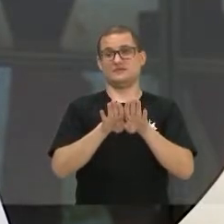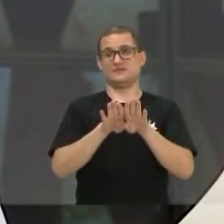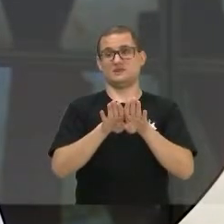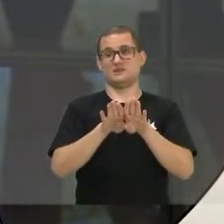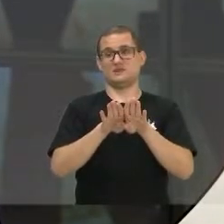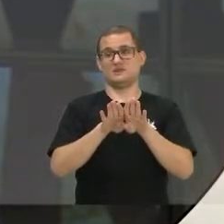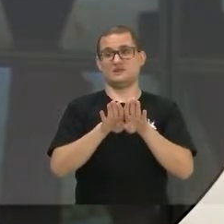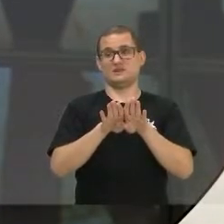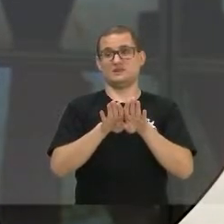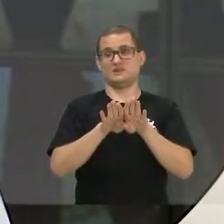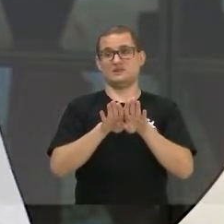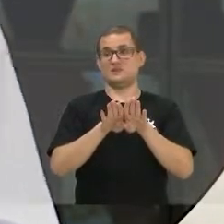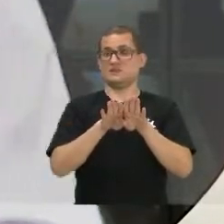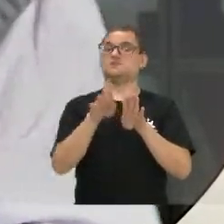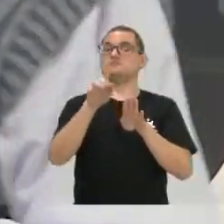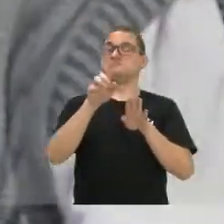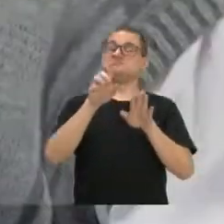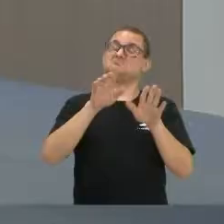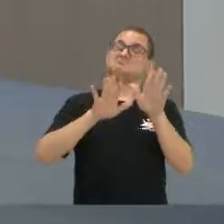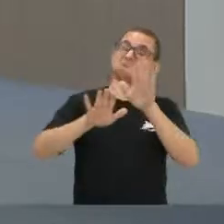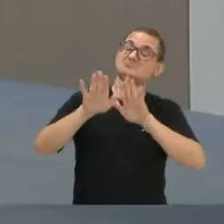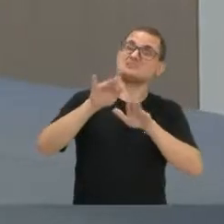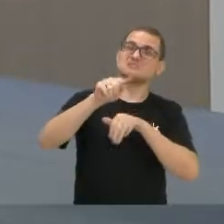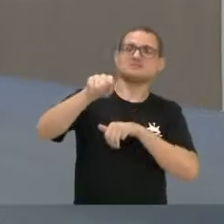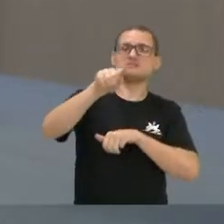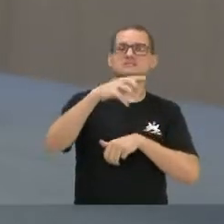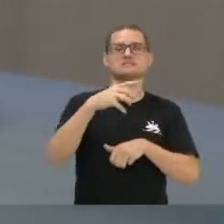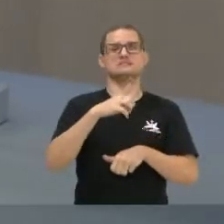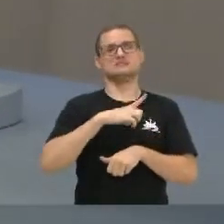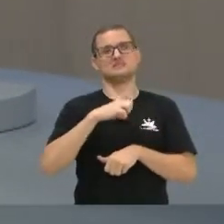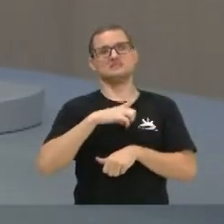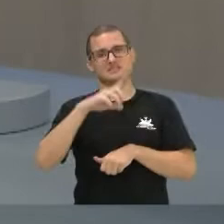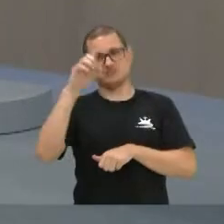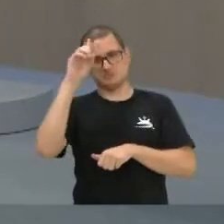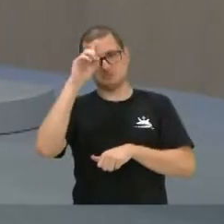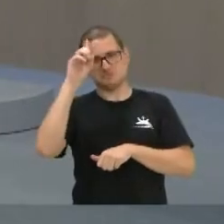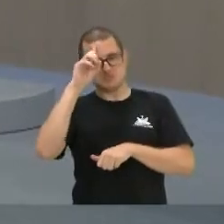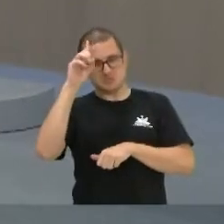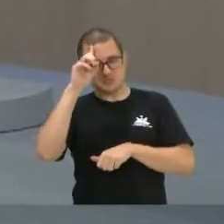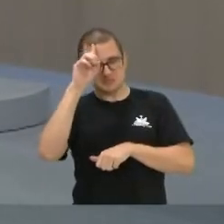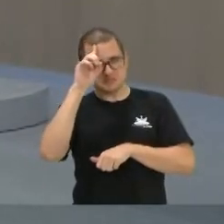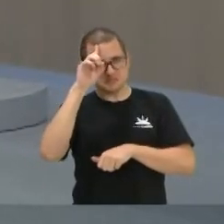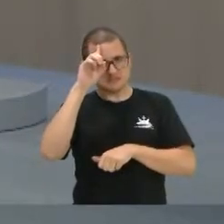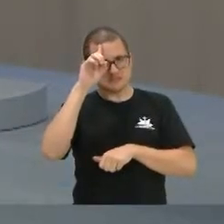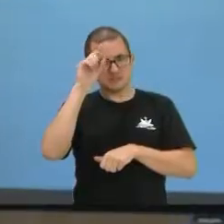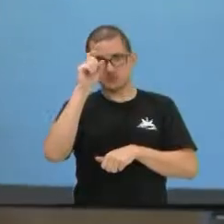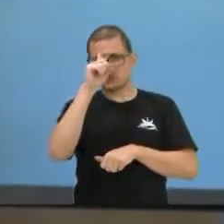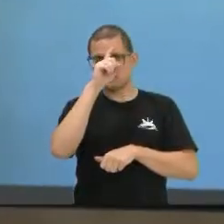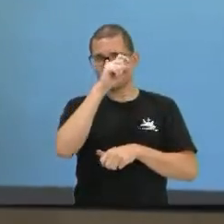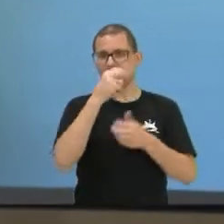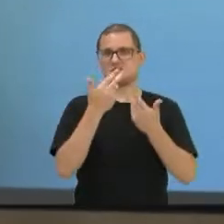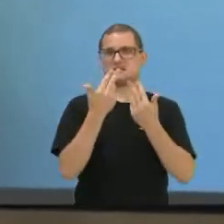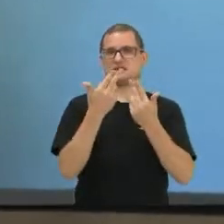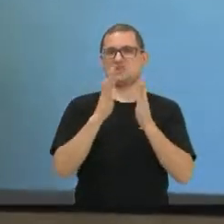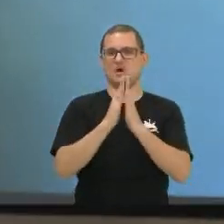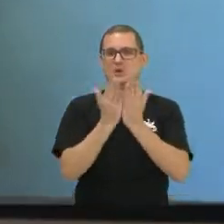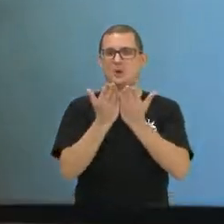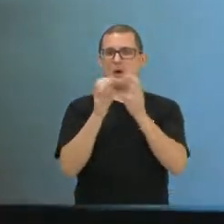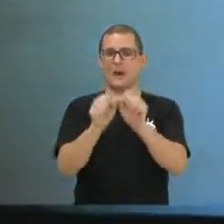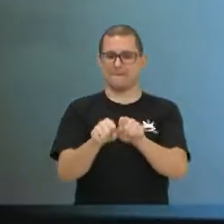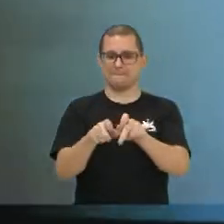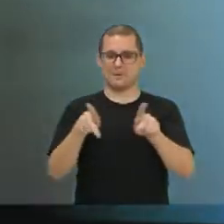atravessando o dias parecidos com aqueles mencionados no apocalipse